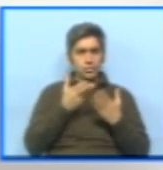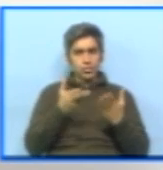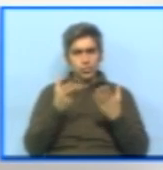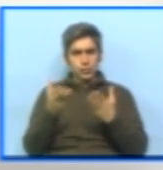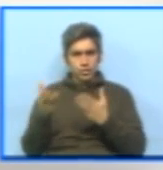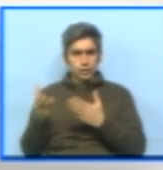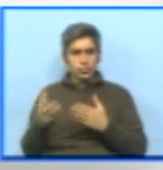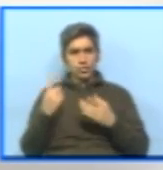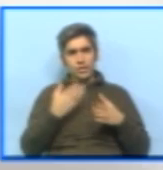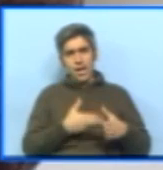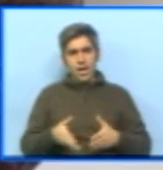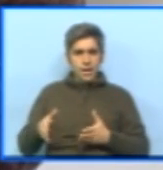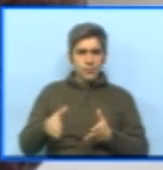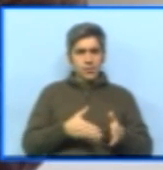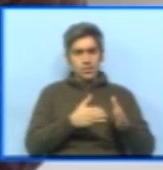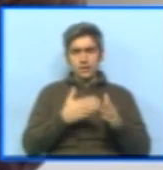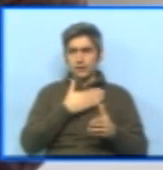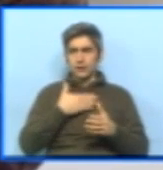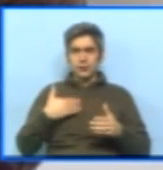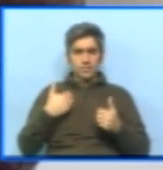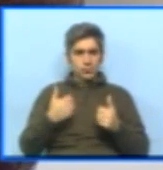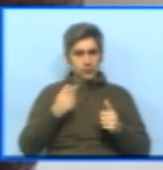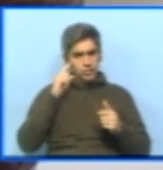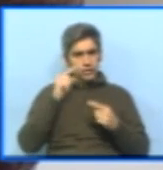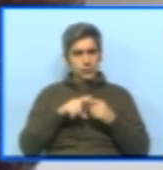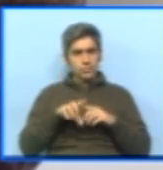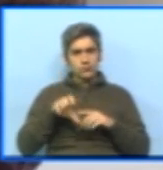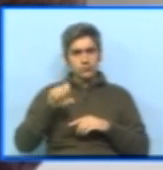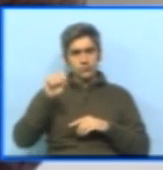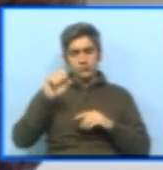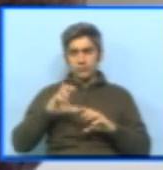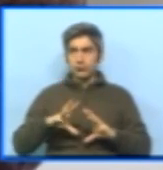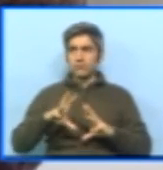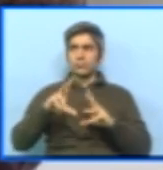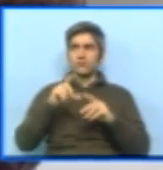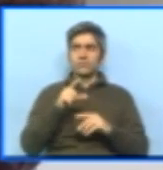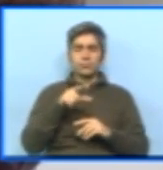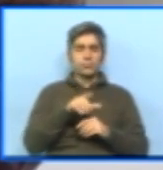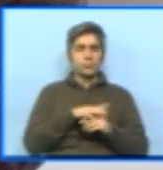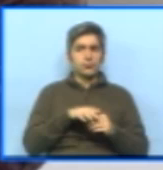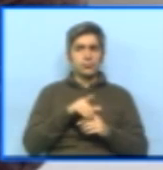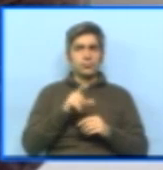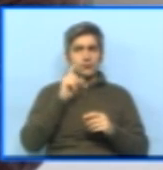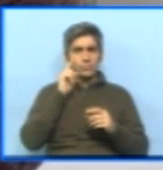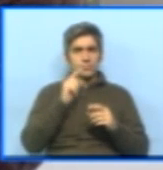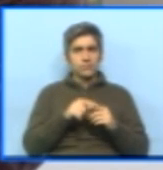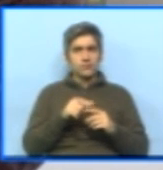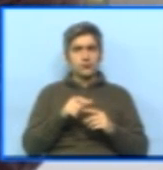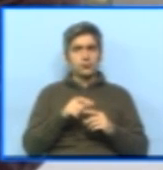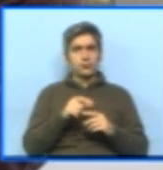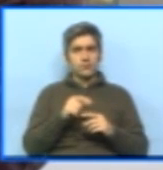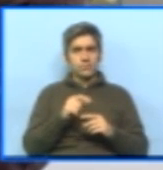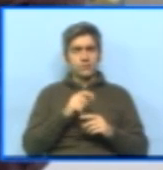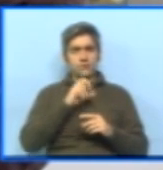ajudando-os num caminho são de progressão. Uma das dimensões disso é as intenções que